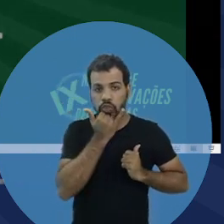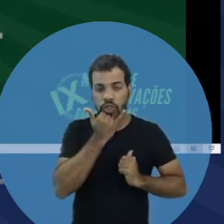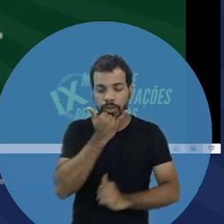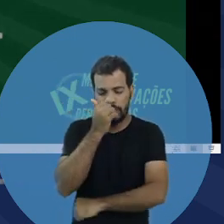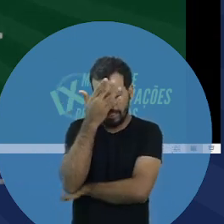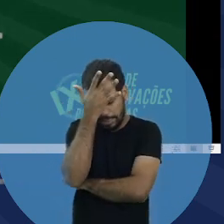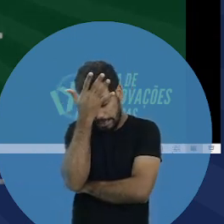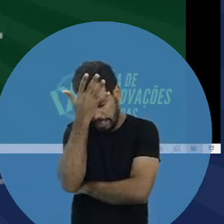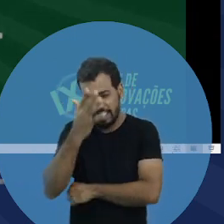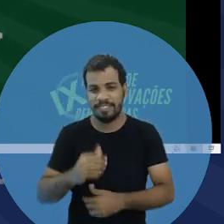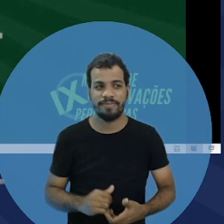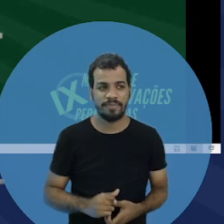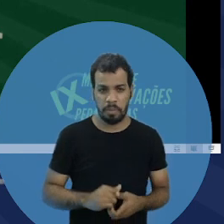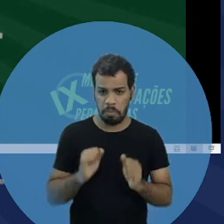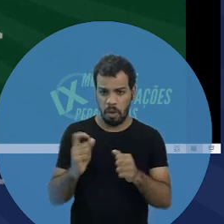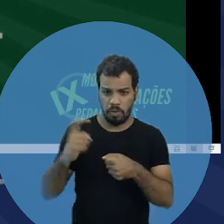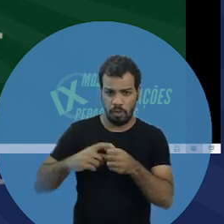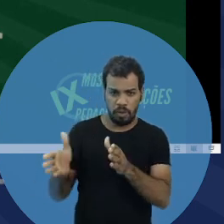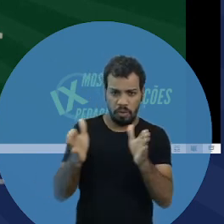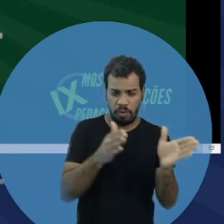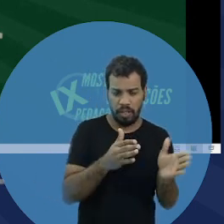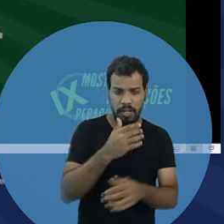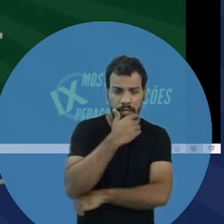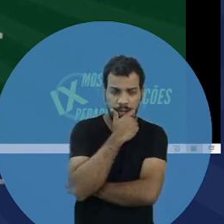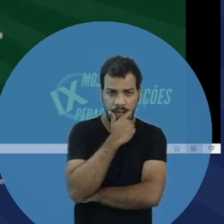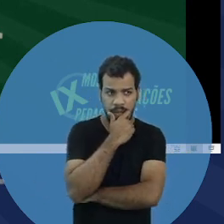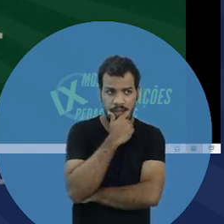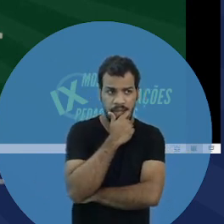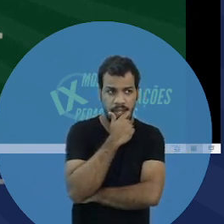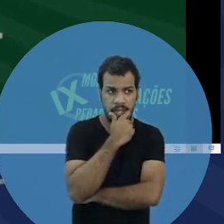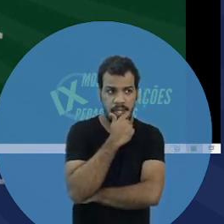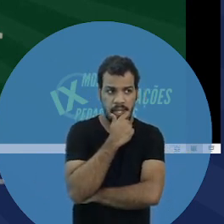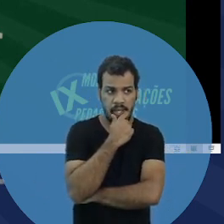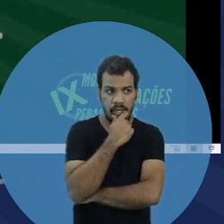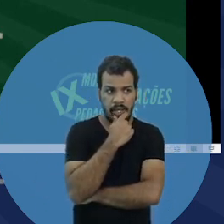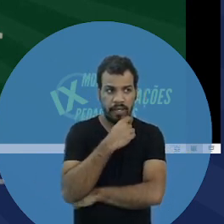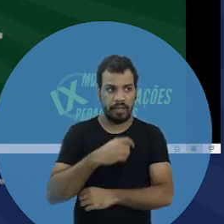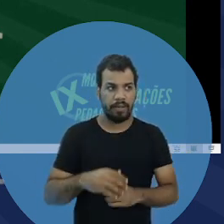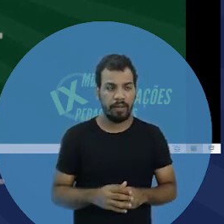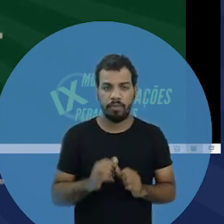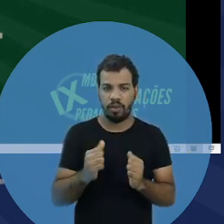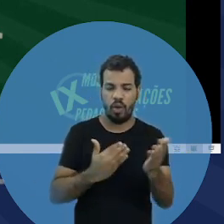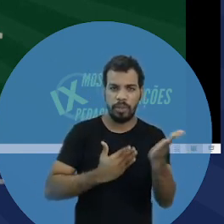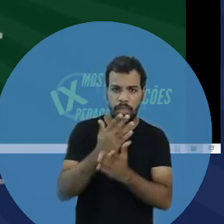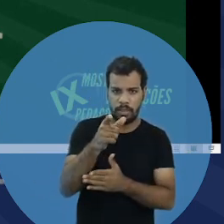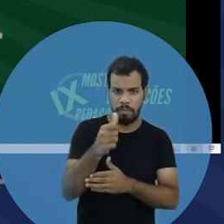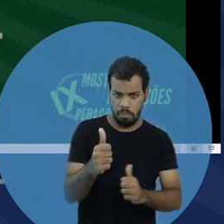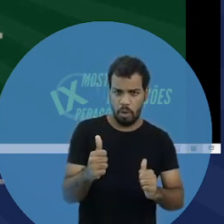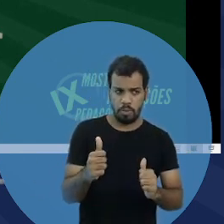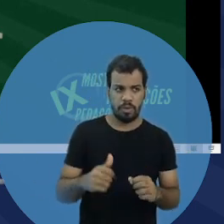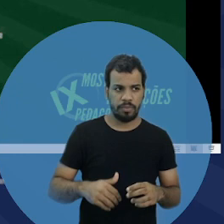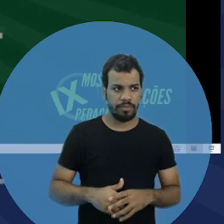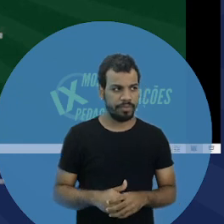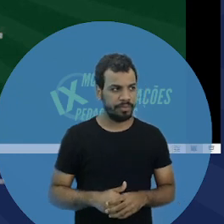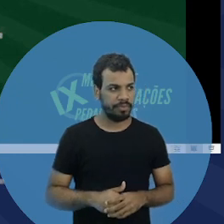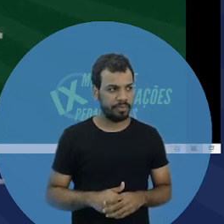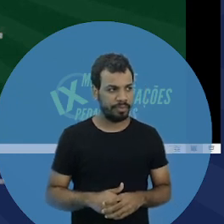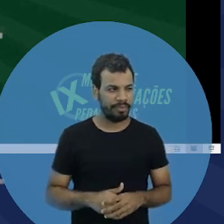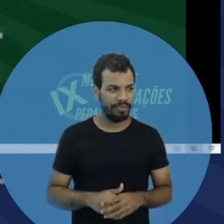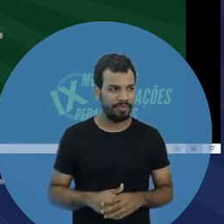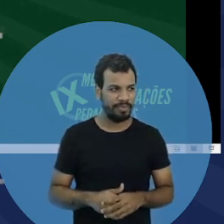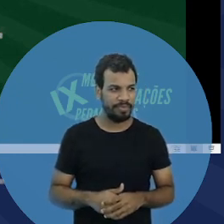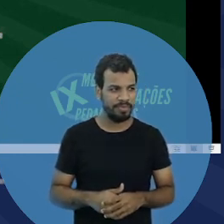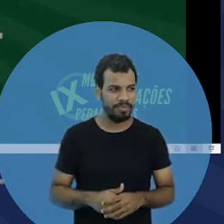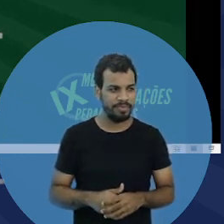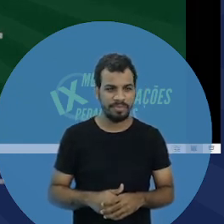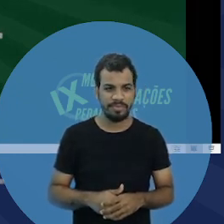Pode voltar de novo. Pode começar a partir daí. Eu faço pode? Pode. Então, nós